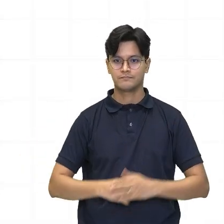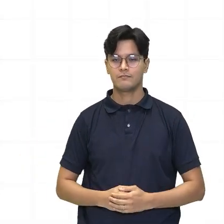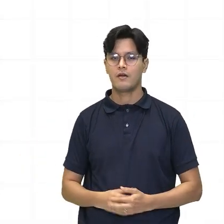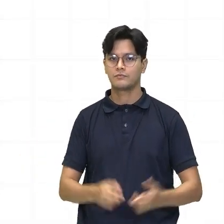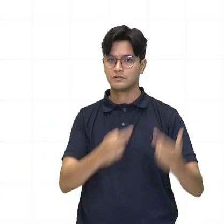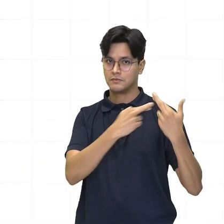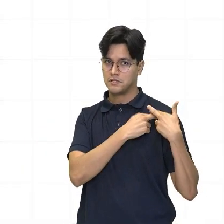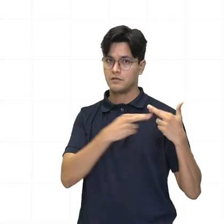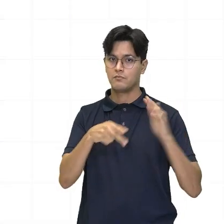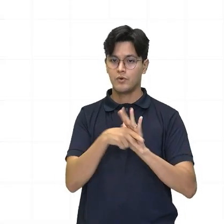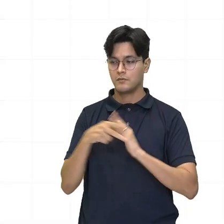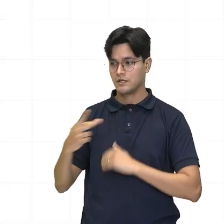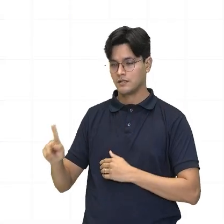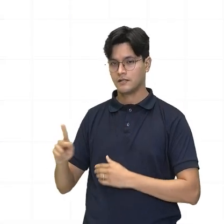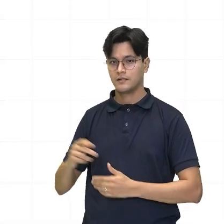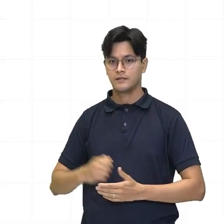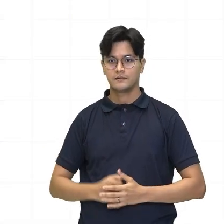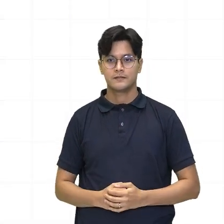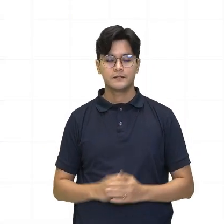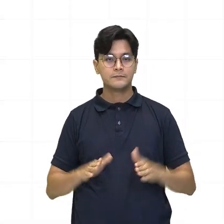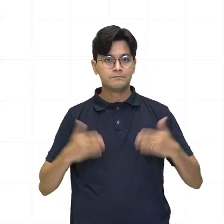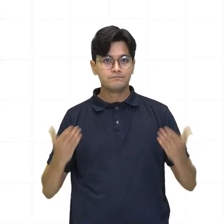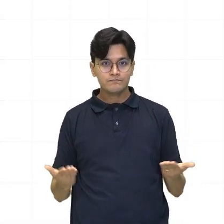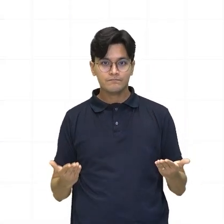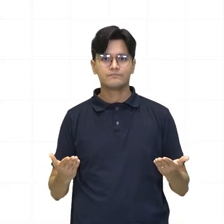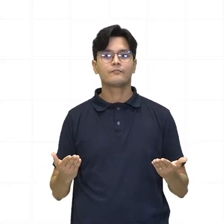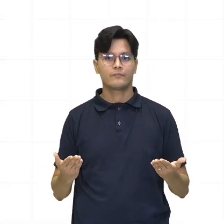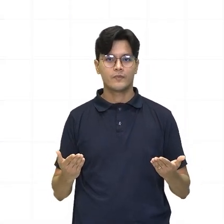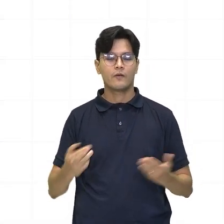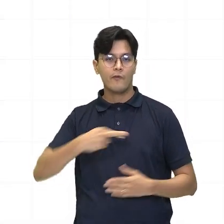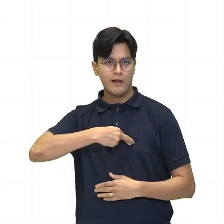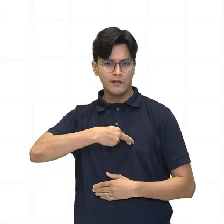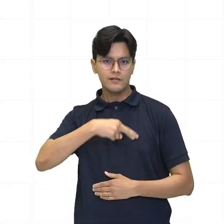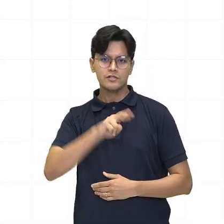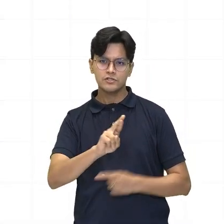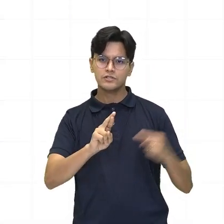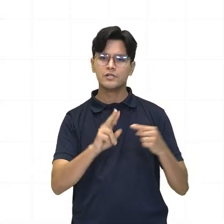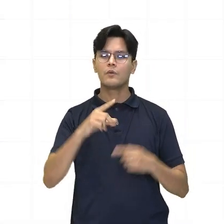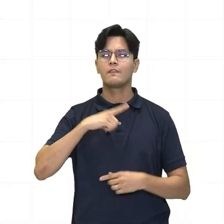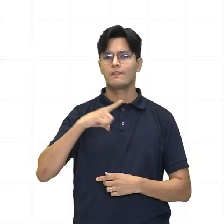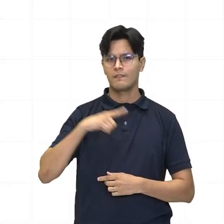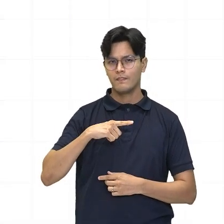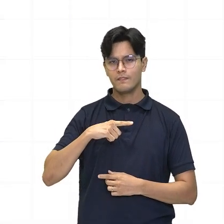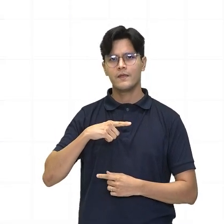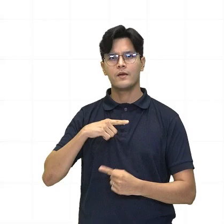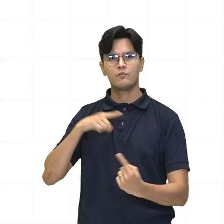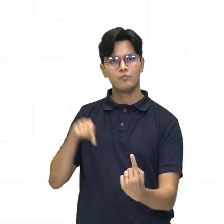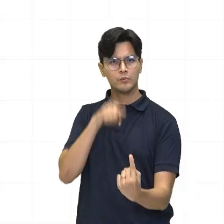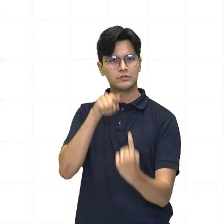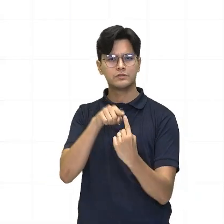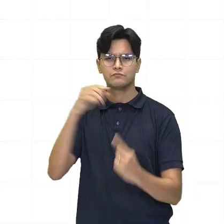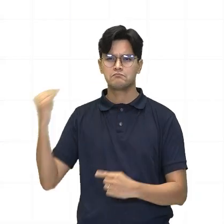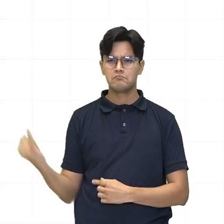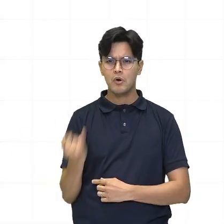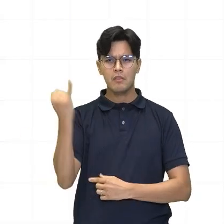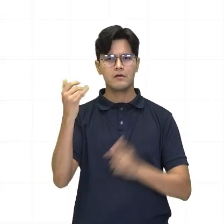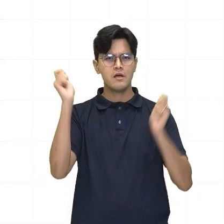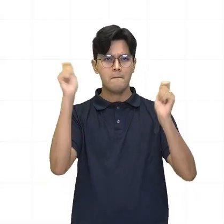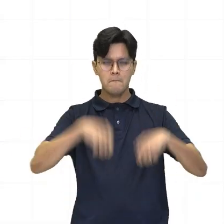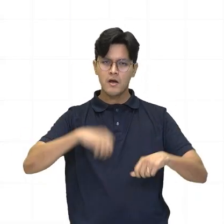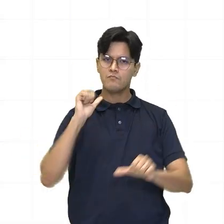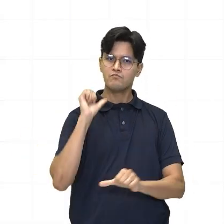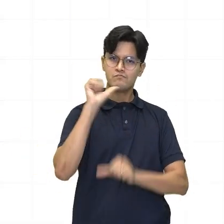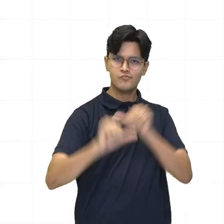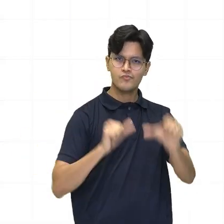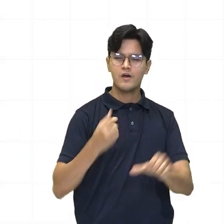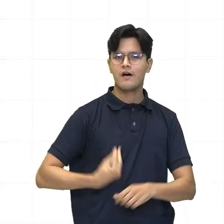Pelo fato de a religião ter um papel tão importante e transformador na vida de muitas pessoas, espera-se que as